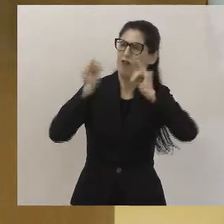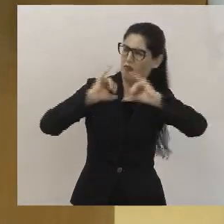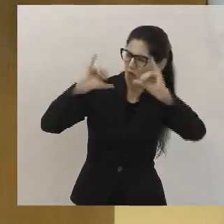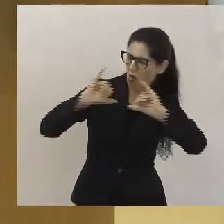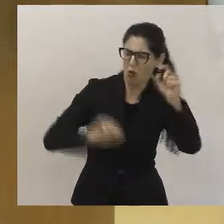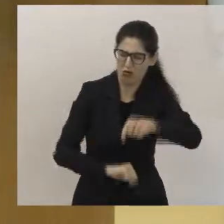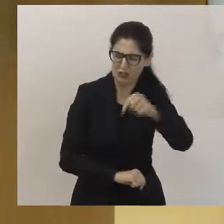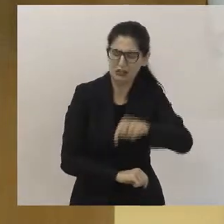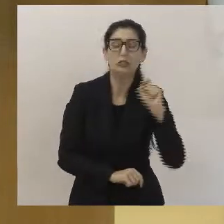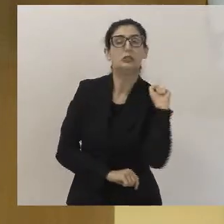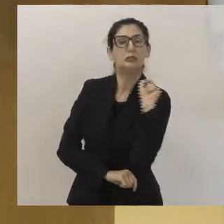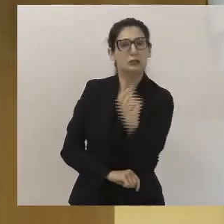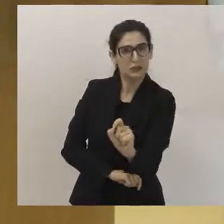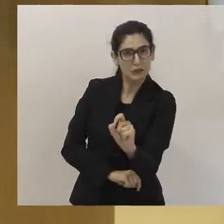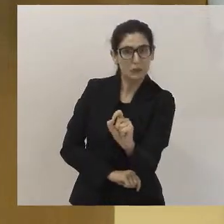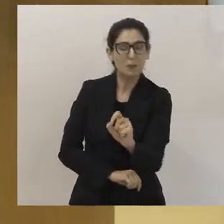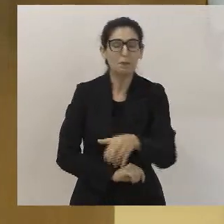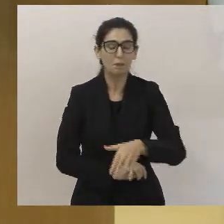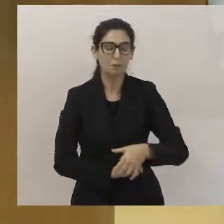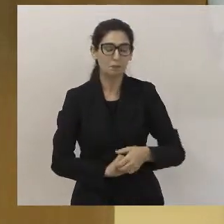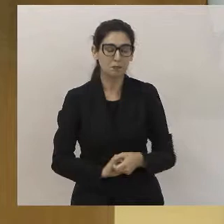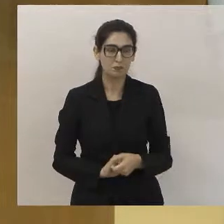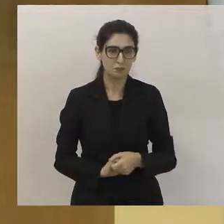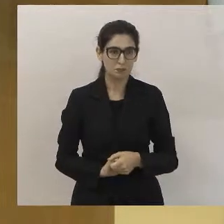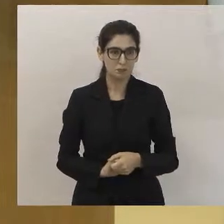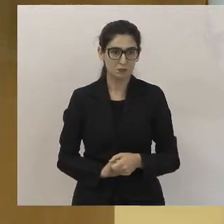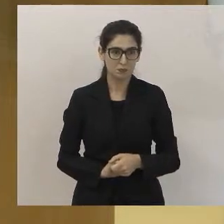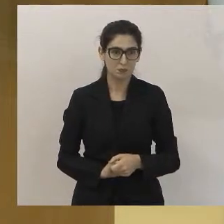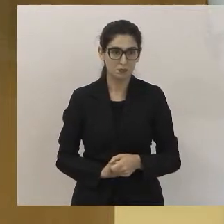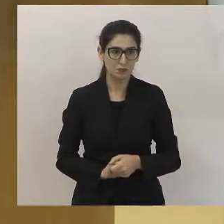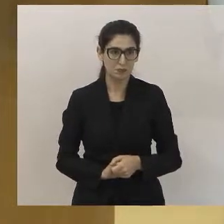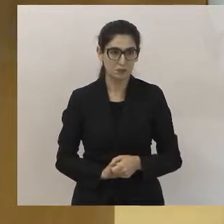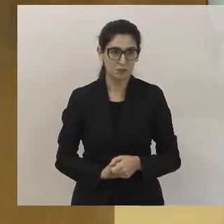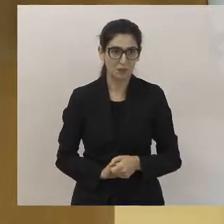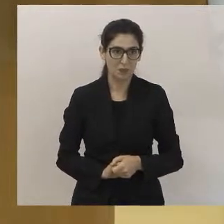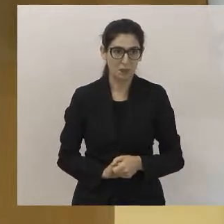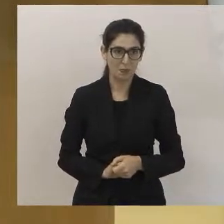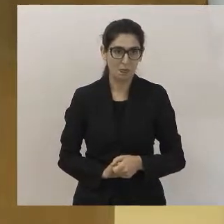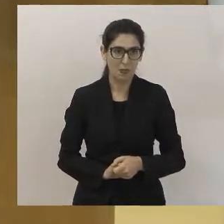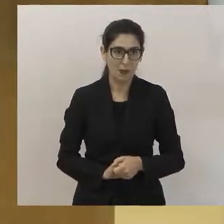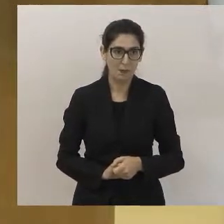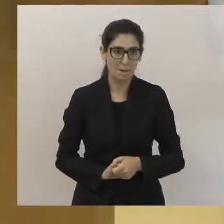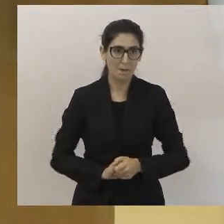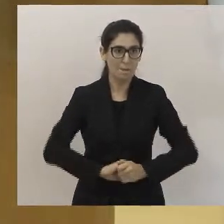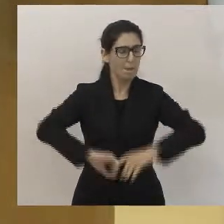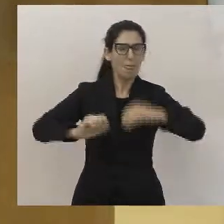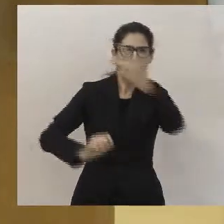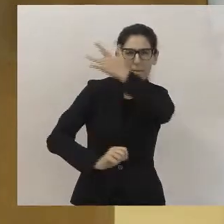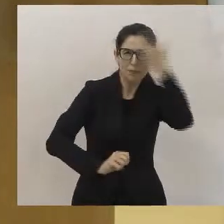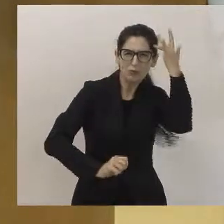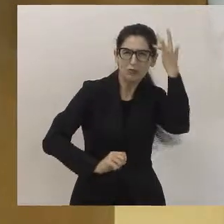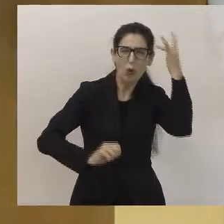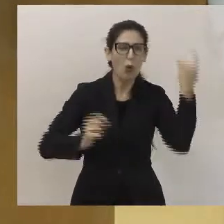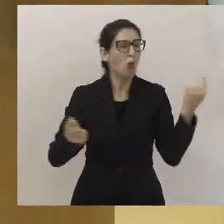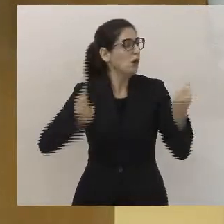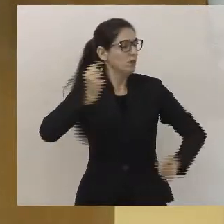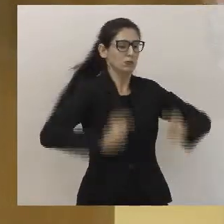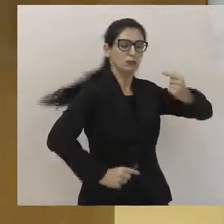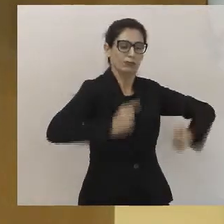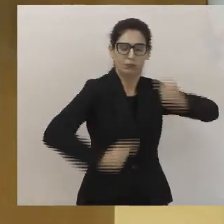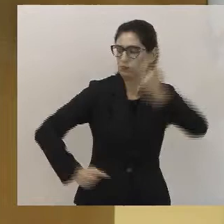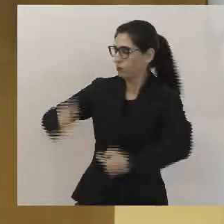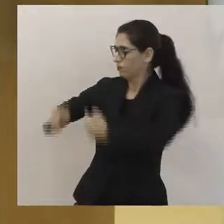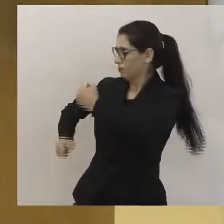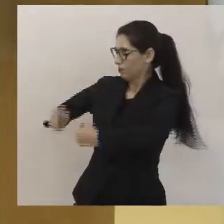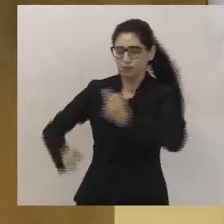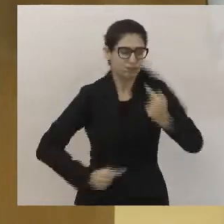que os postulantes quando estão disputando as eleições vão aos